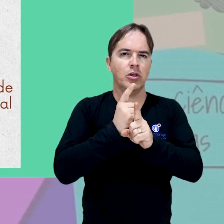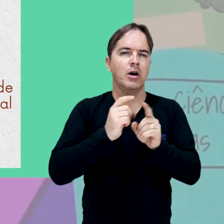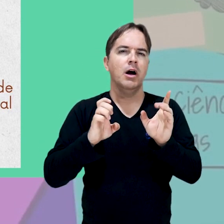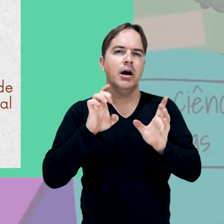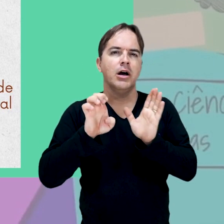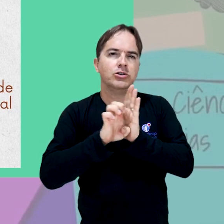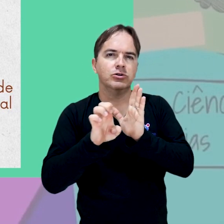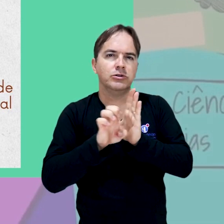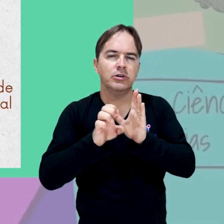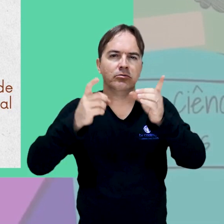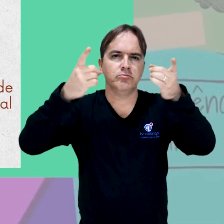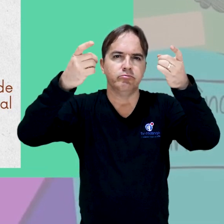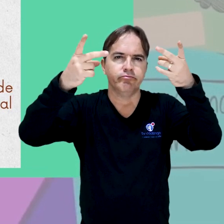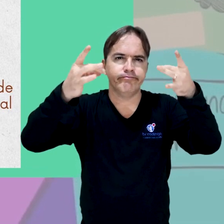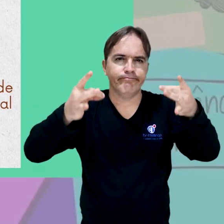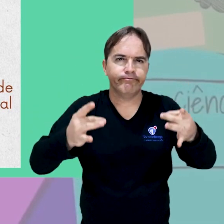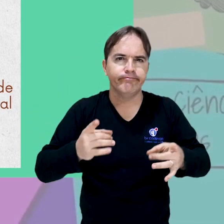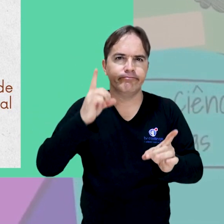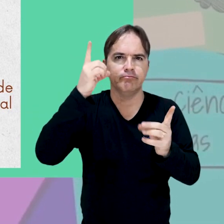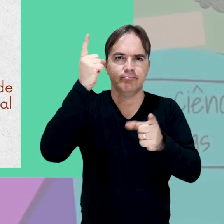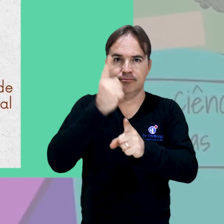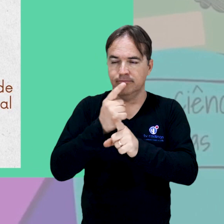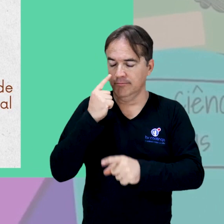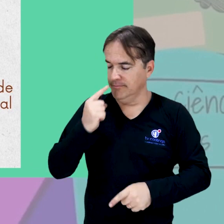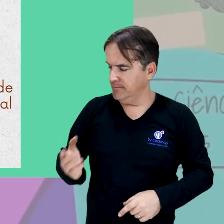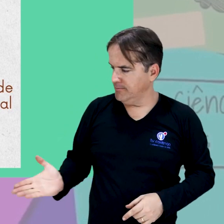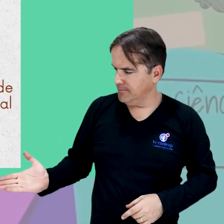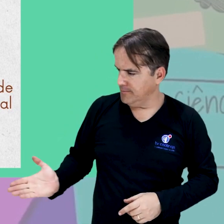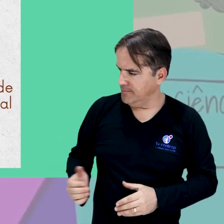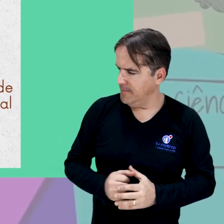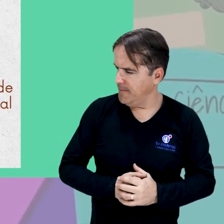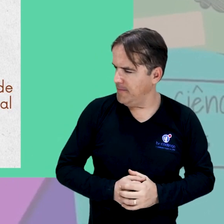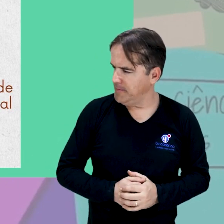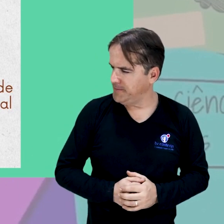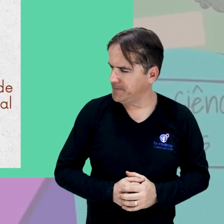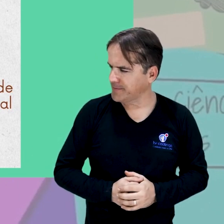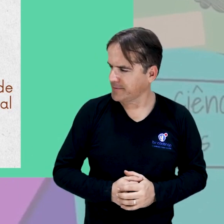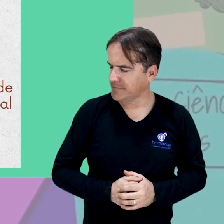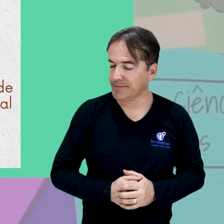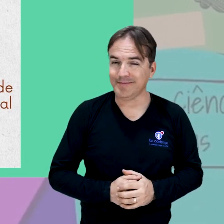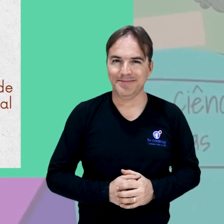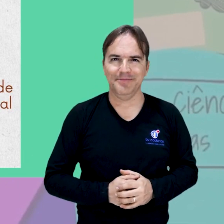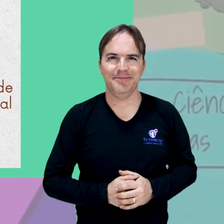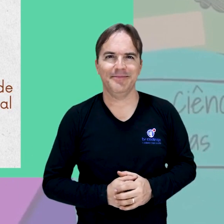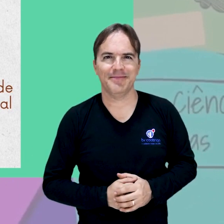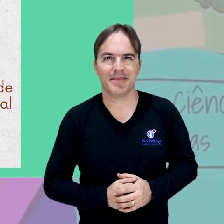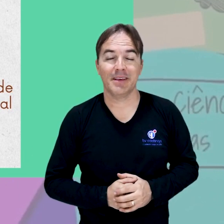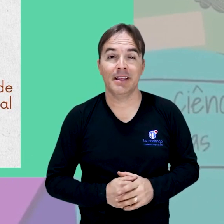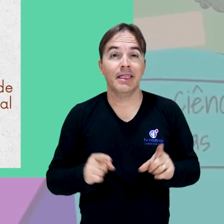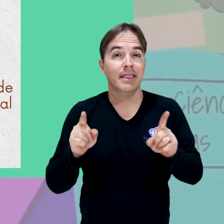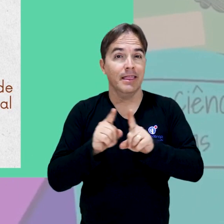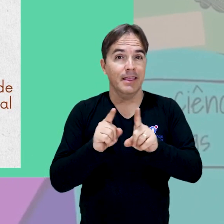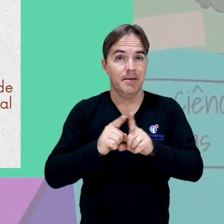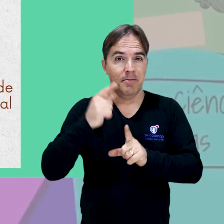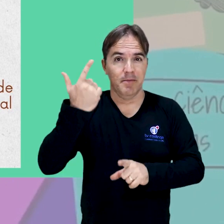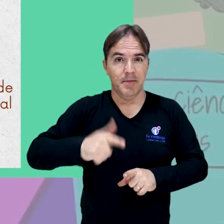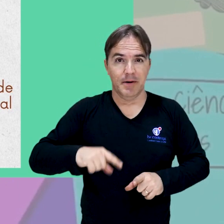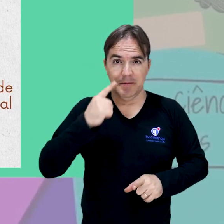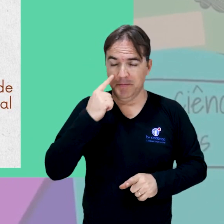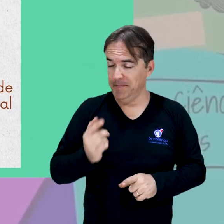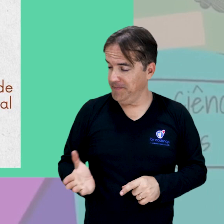página do programa pocan pivas pedu PBR e no link